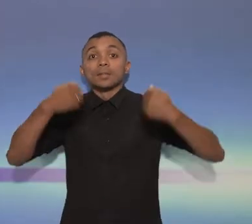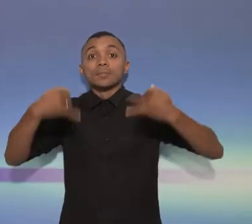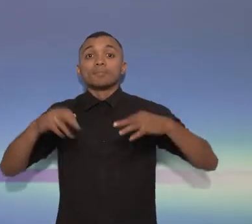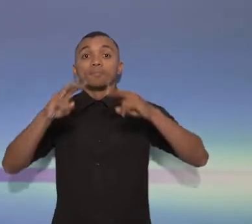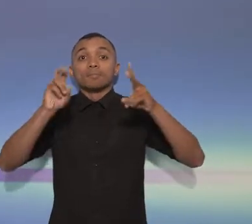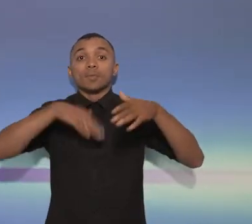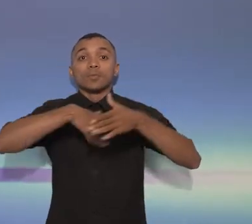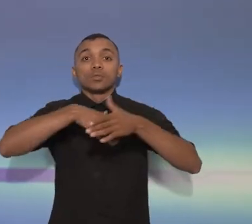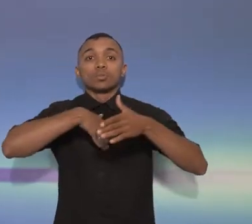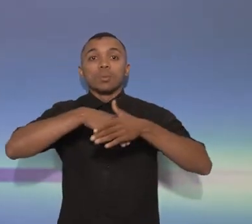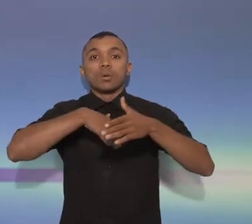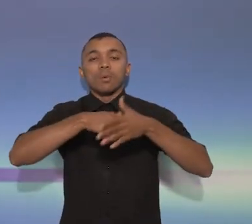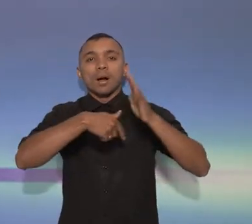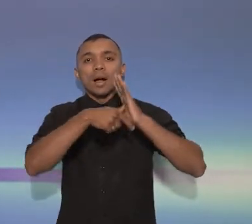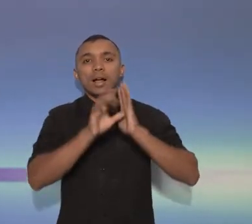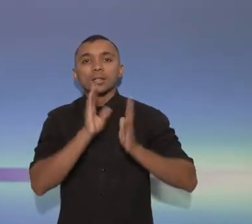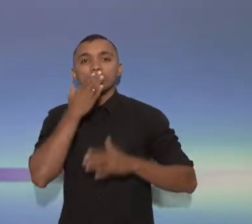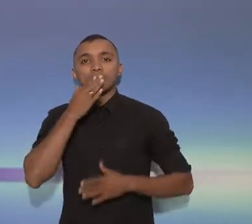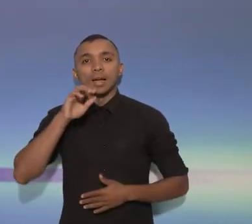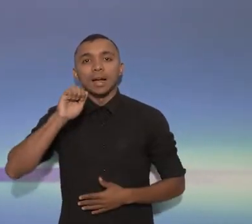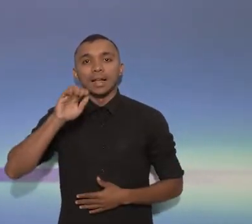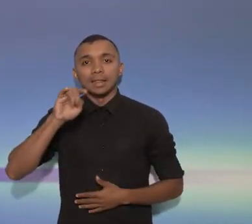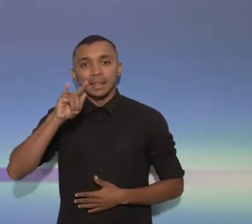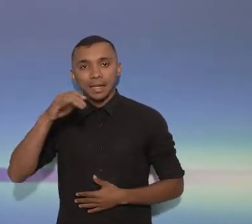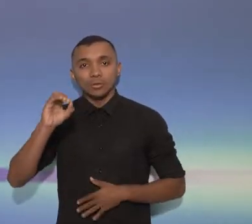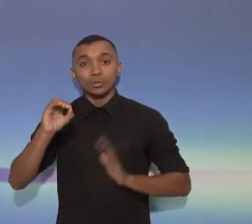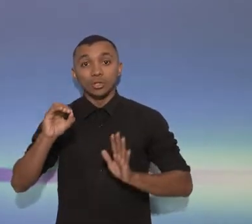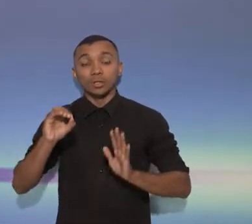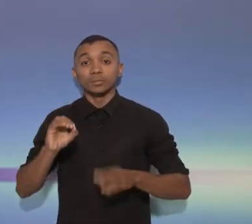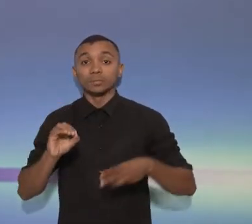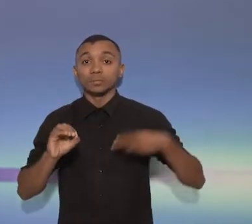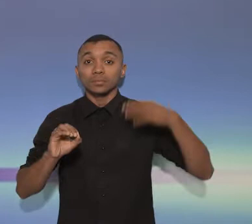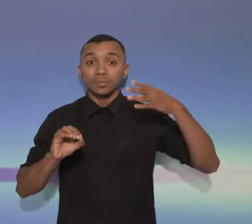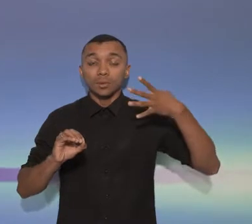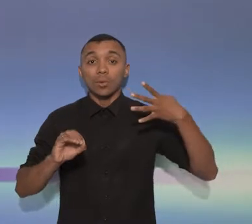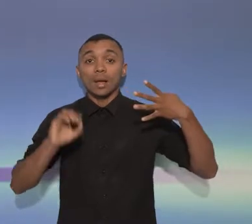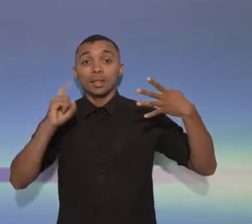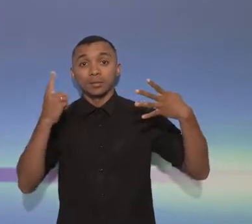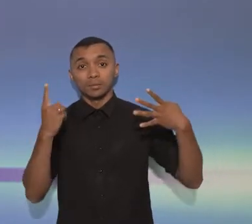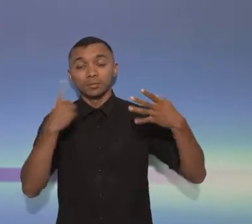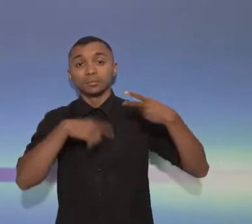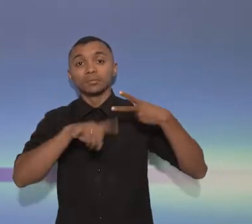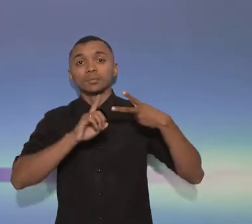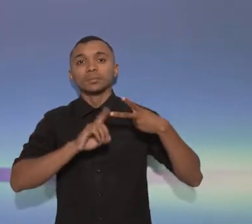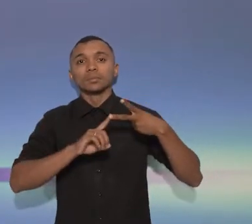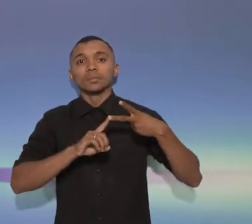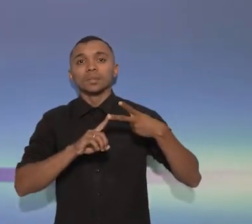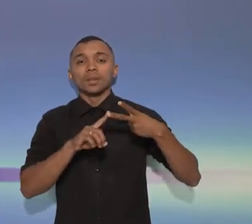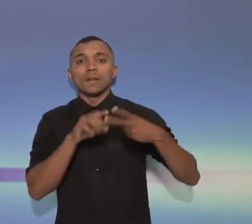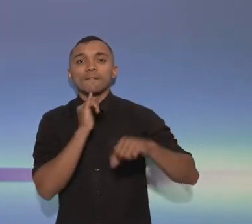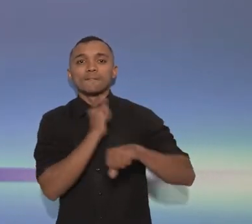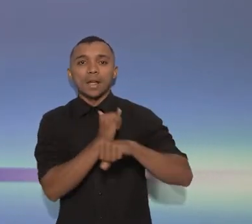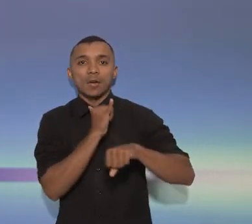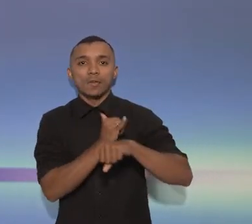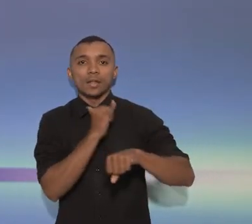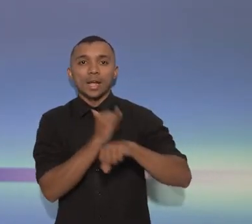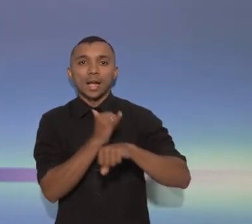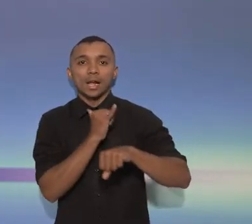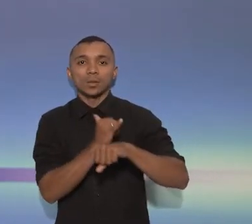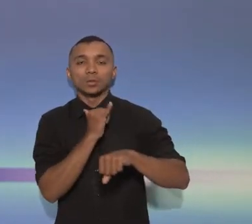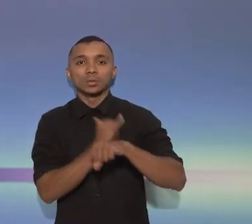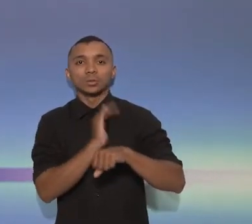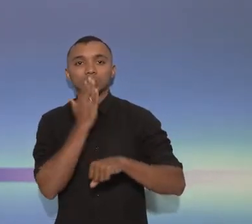o Atlético foi derrotado por 4-1. O Ferroviário também perdeu pelo mesmo placar contra o Campinense, da